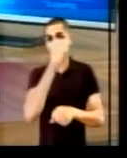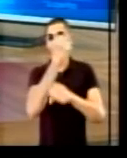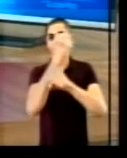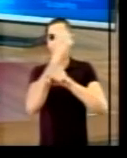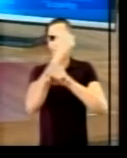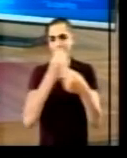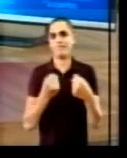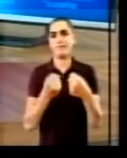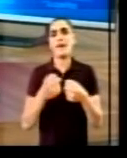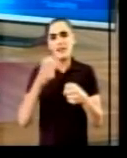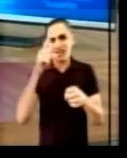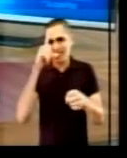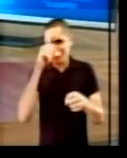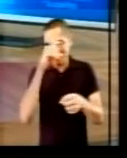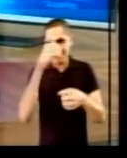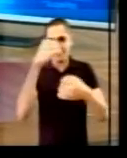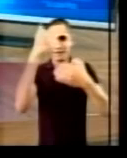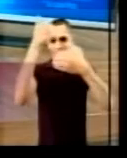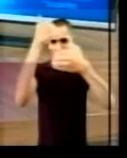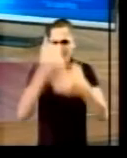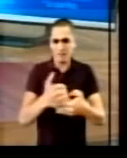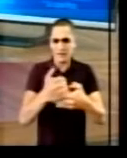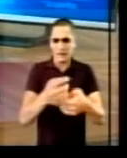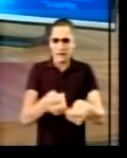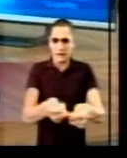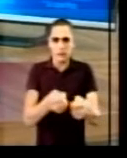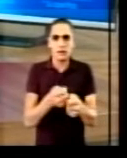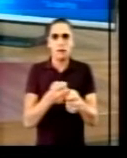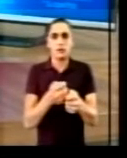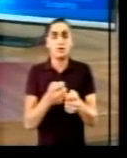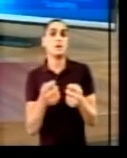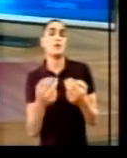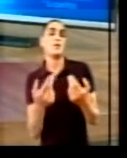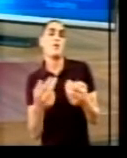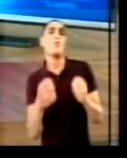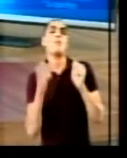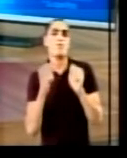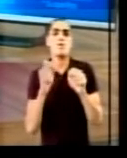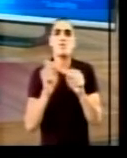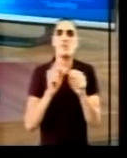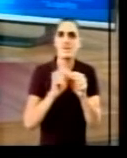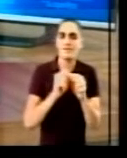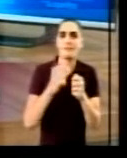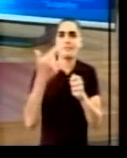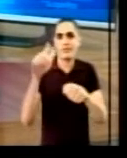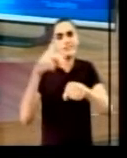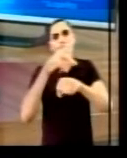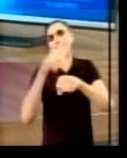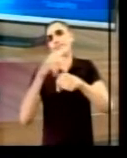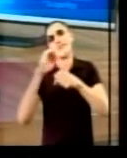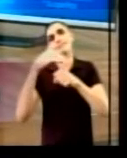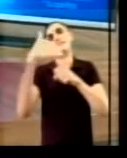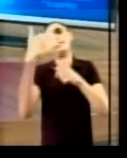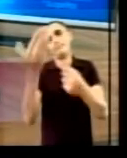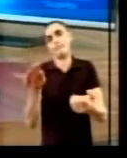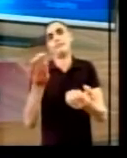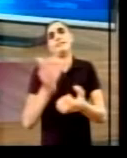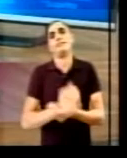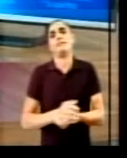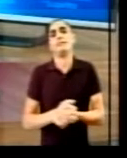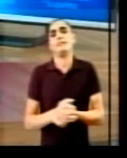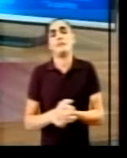Suíça, como pode ser feito numa Dinamarca. Aqui não dá, no Brasil não